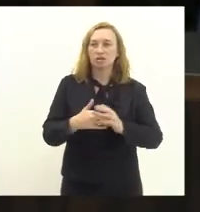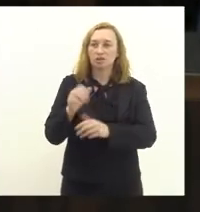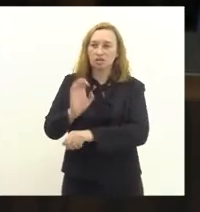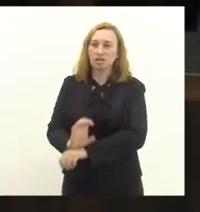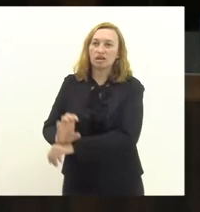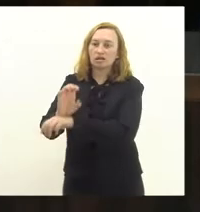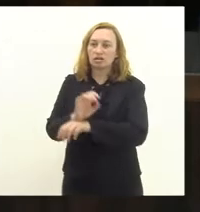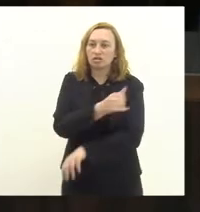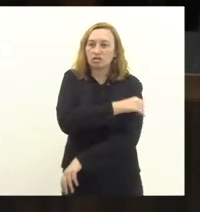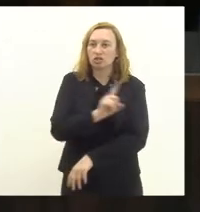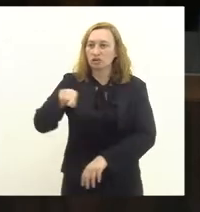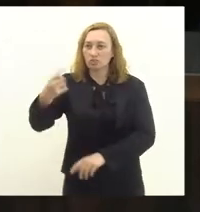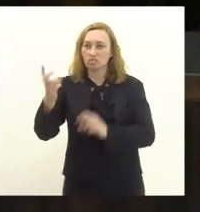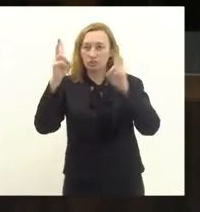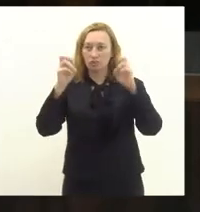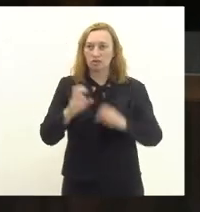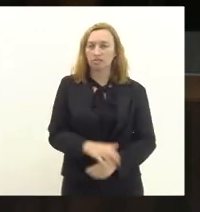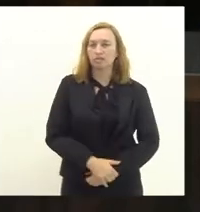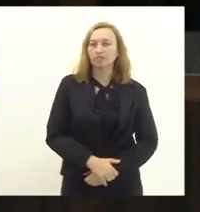providências.